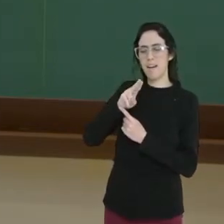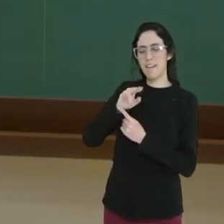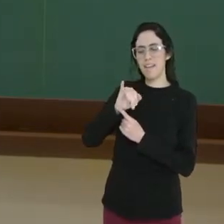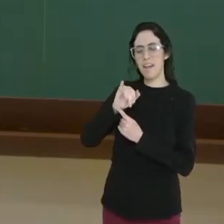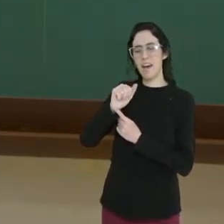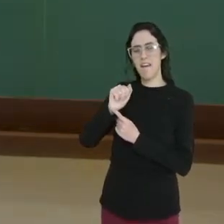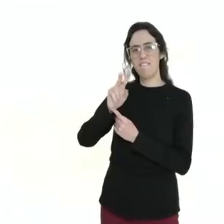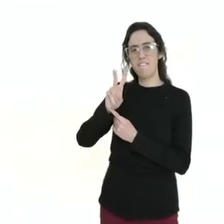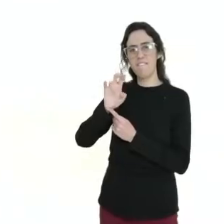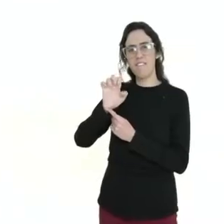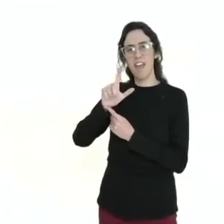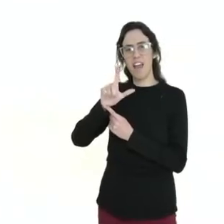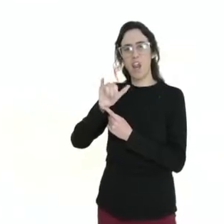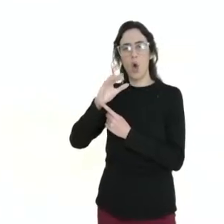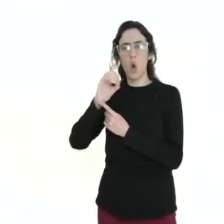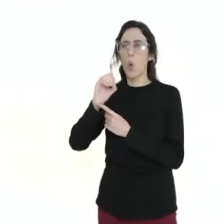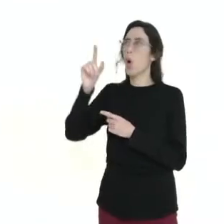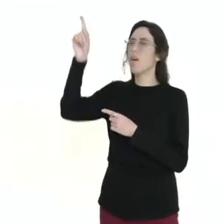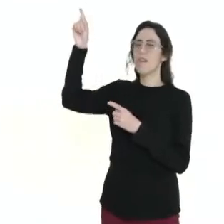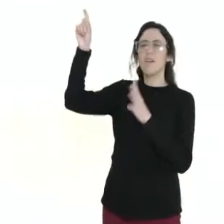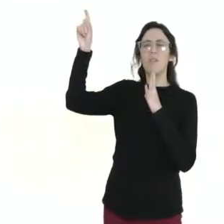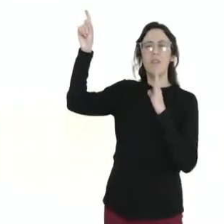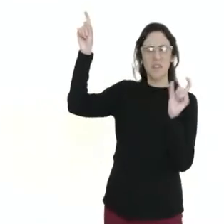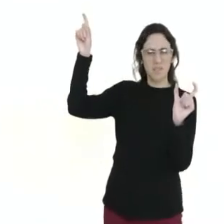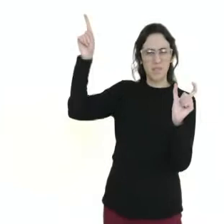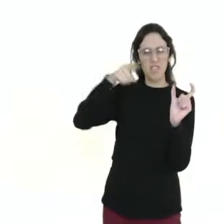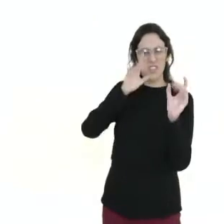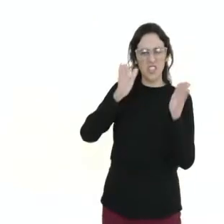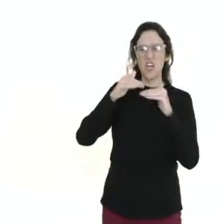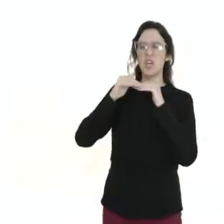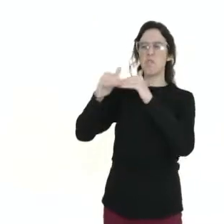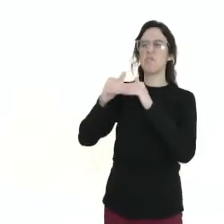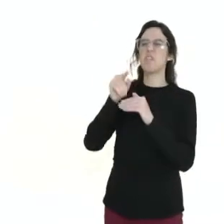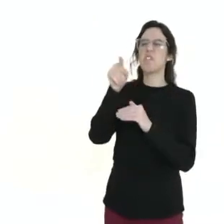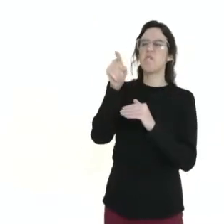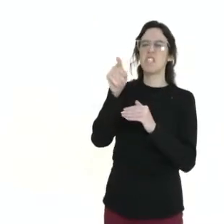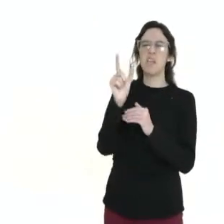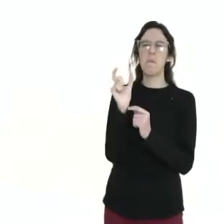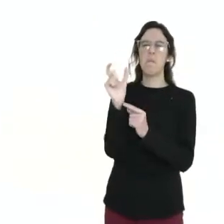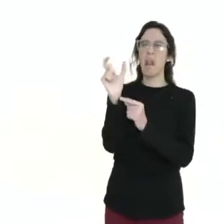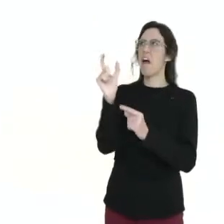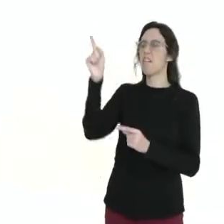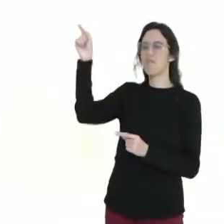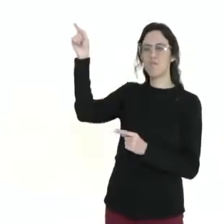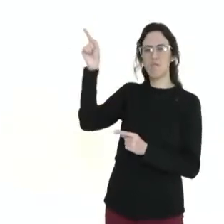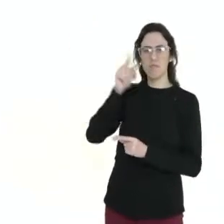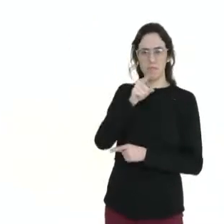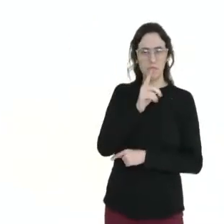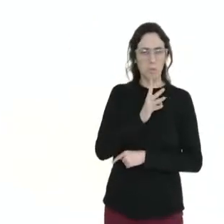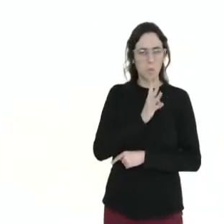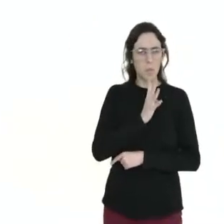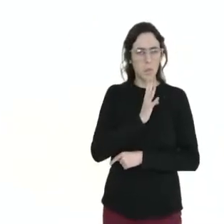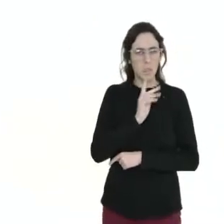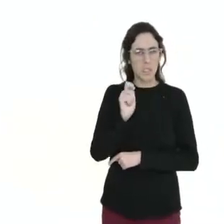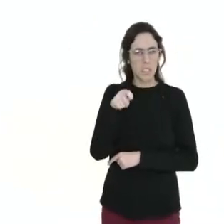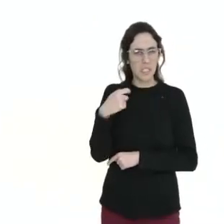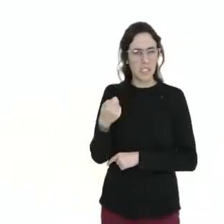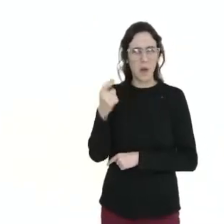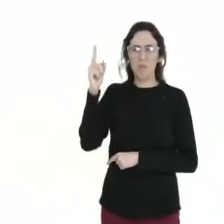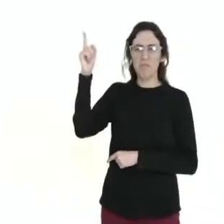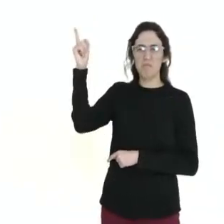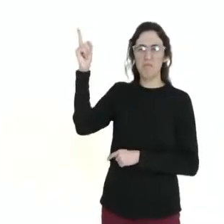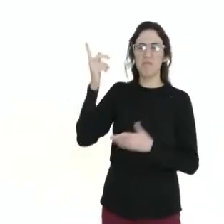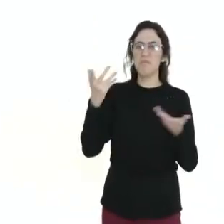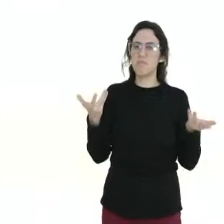maquiavélico? E aí, já chamou alguém assim? Você se considera uma pessoa maquiavélica? Existe